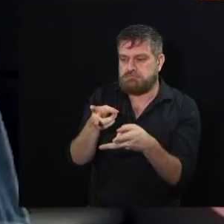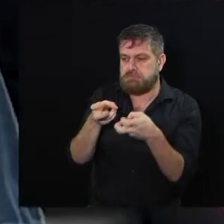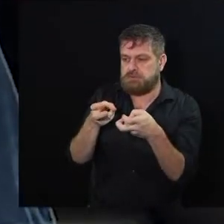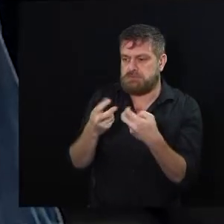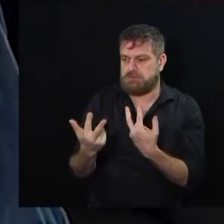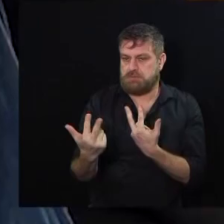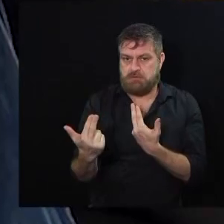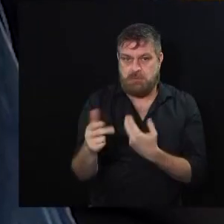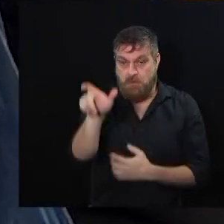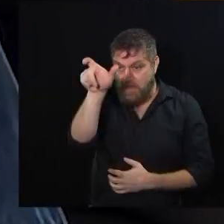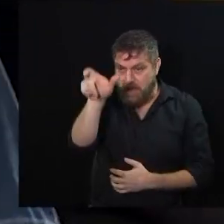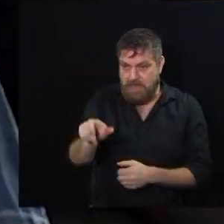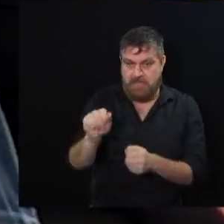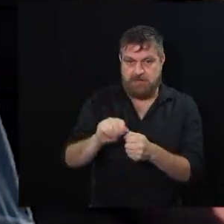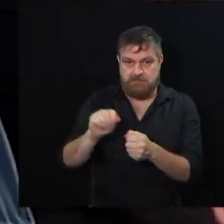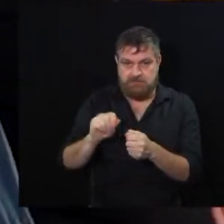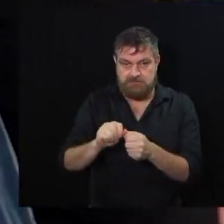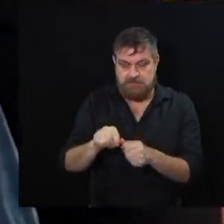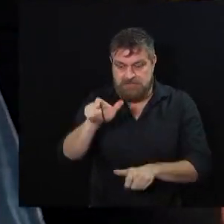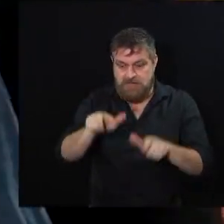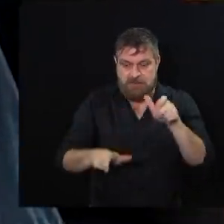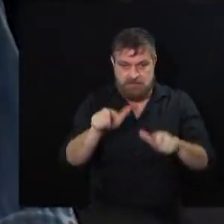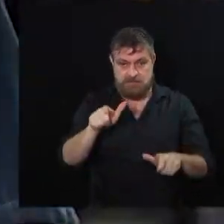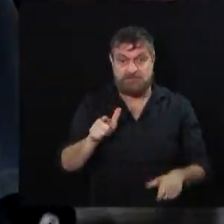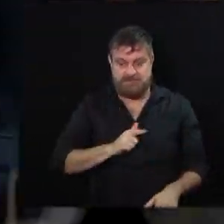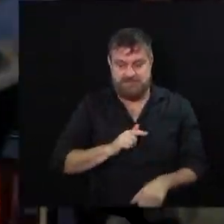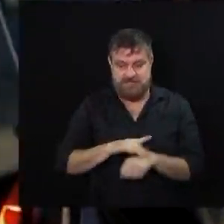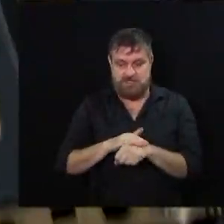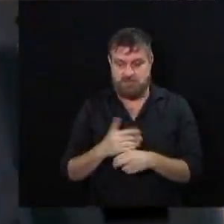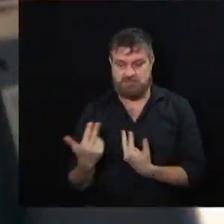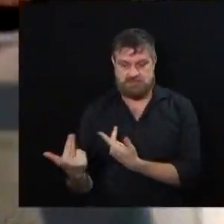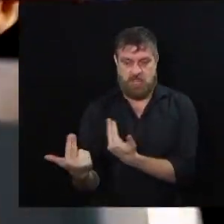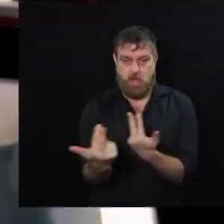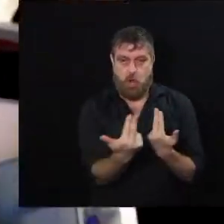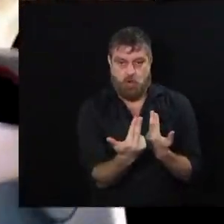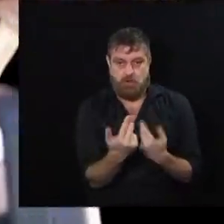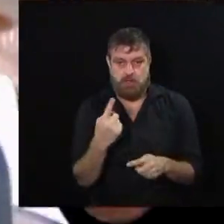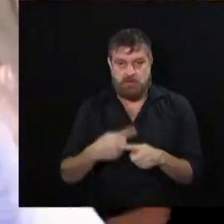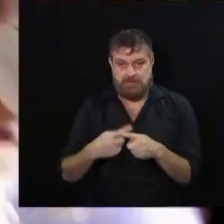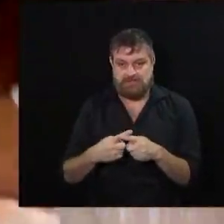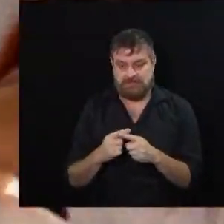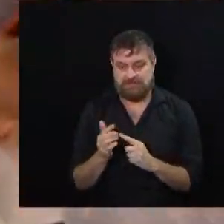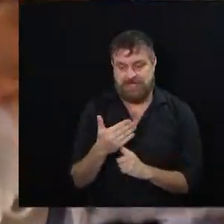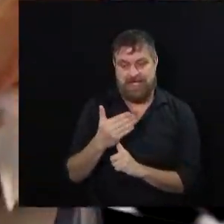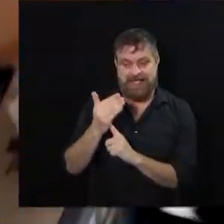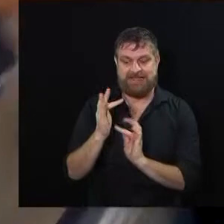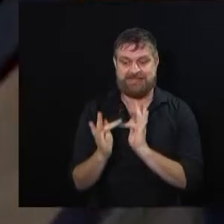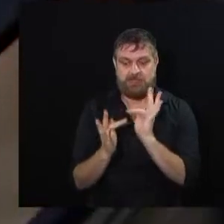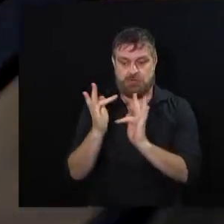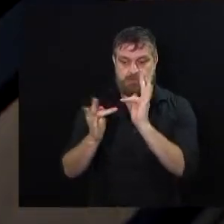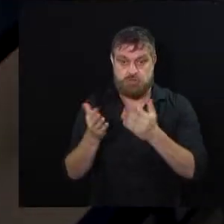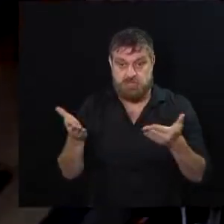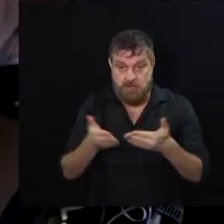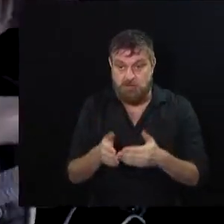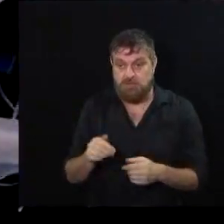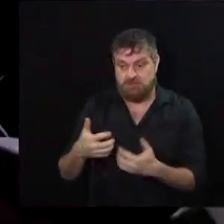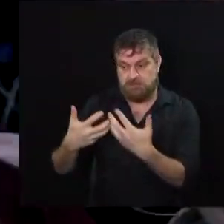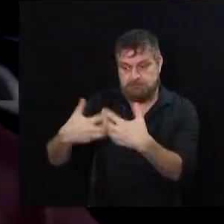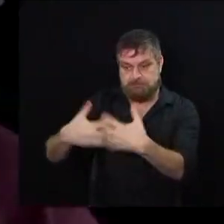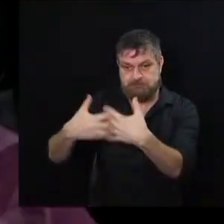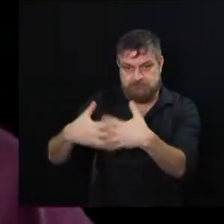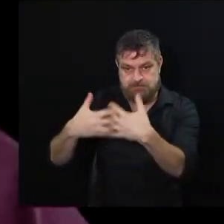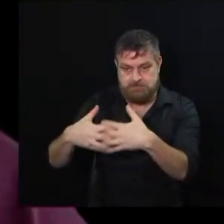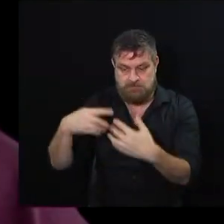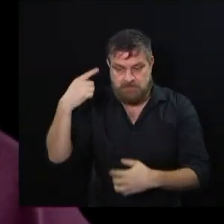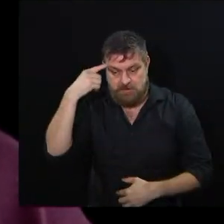para outros portadores de ela, como eu, já que muitas tecnologias disponíveis hoje foram desenvolvidas pensando no caso dele.